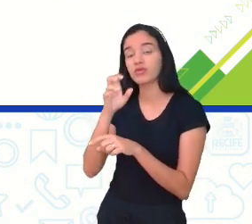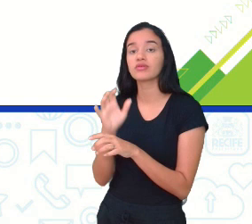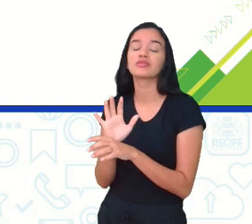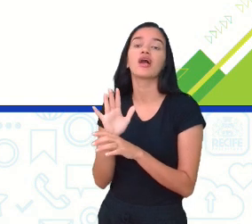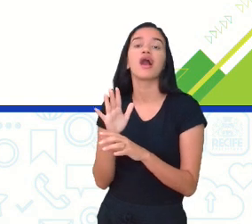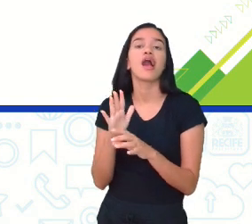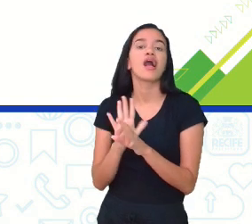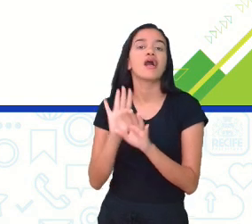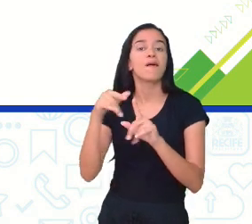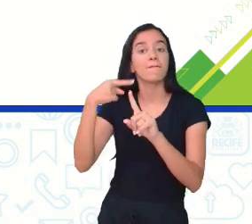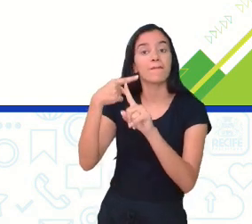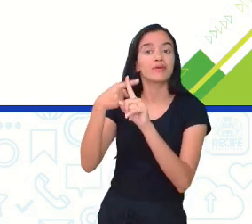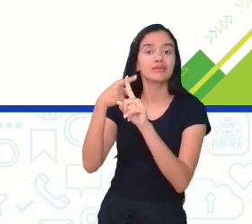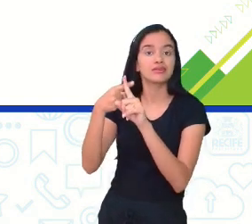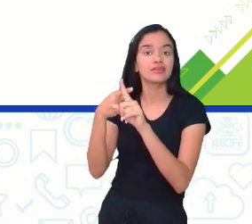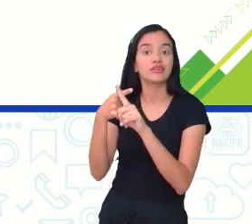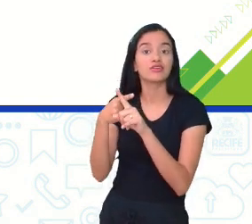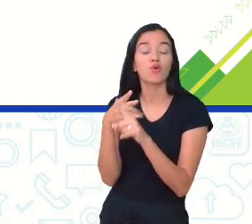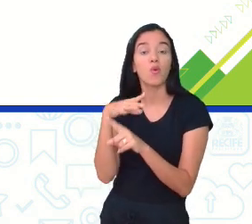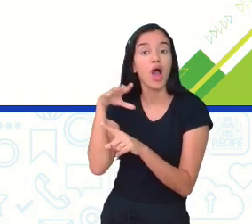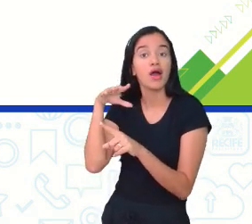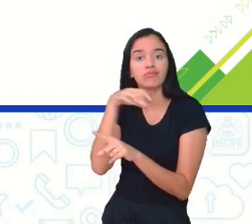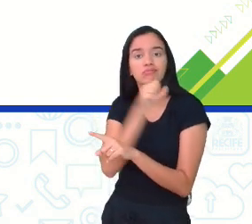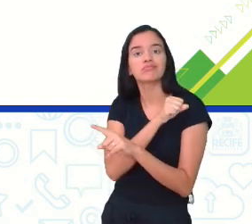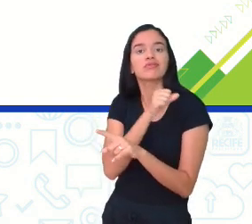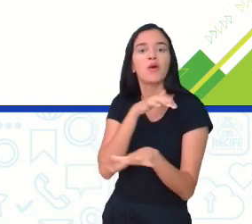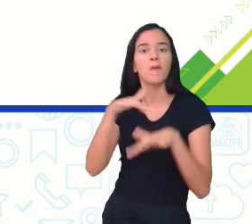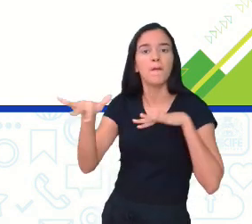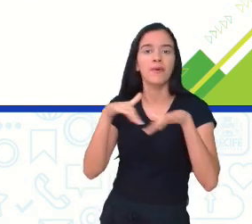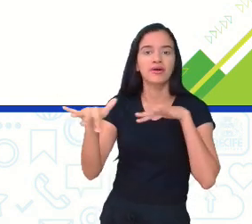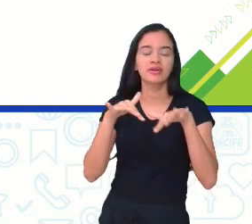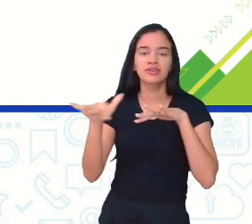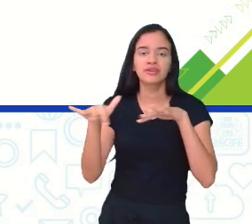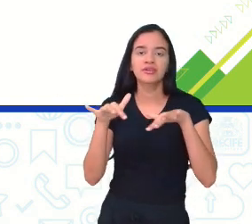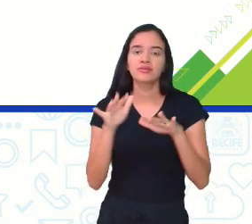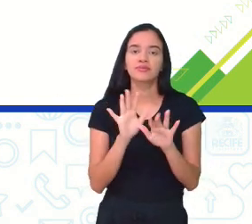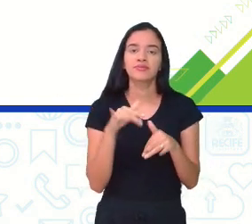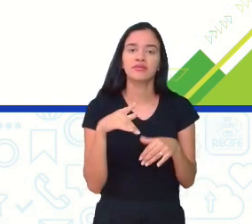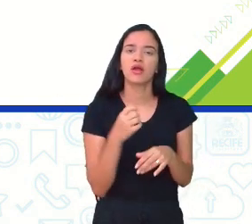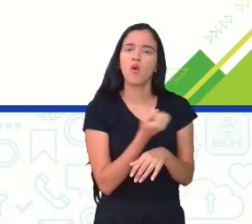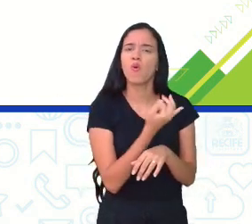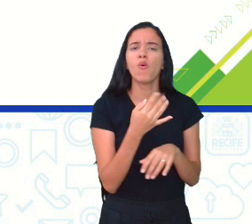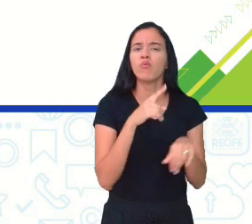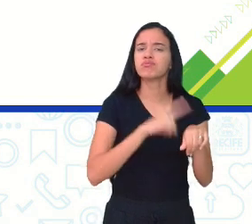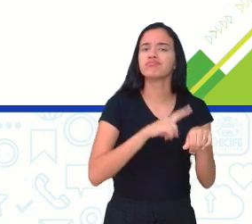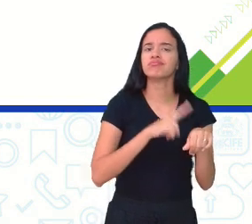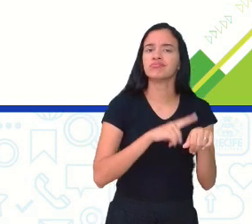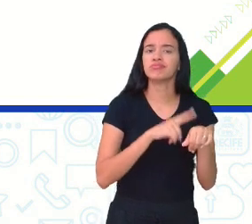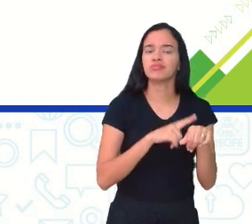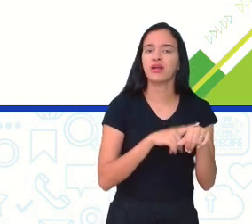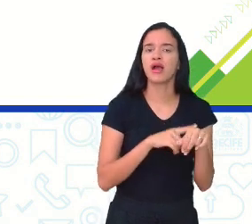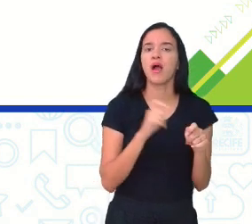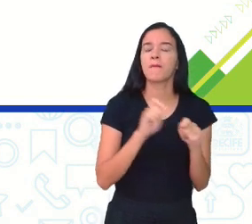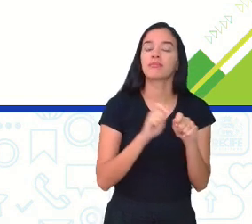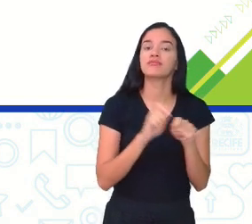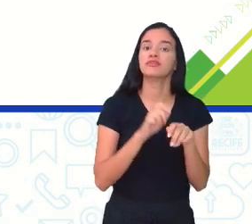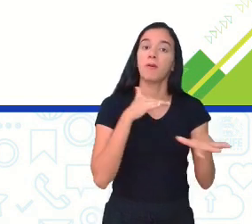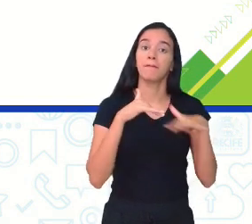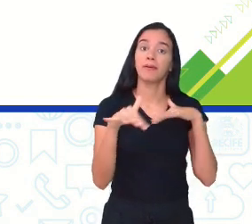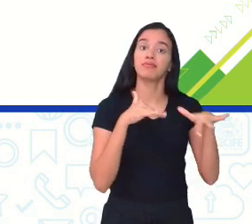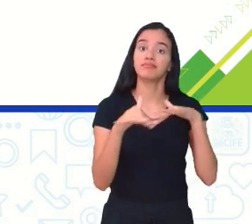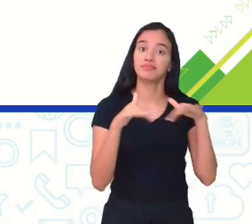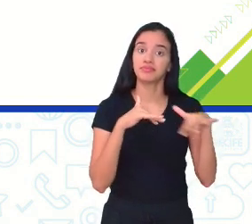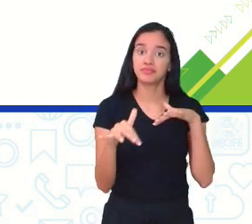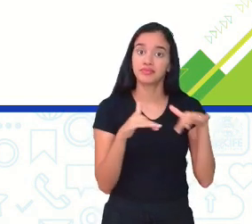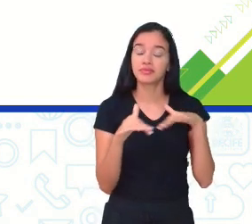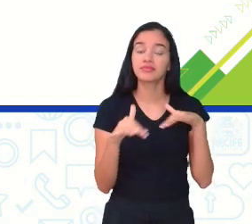vezes a velocidade que você realiza esse movimento. Então você vai marcar lá quanto tempo você gasta para fazer o movimento,